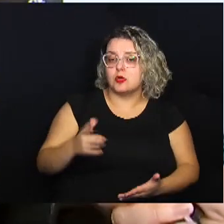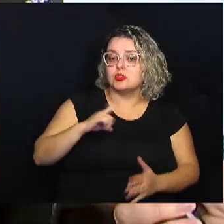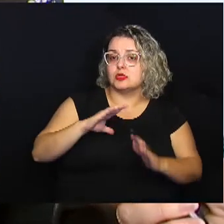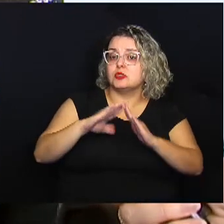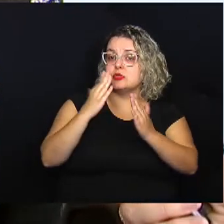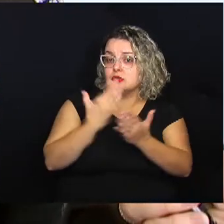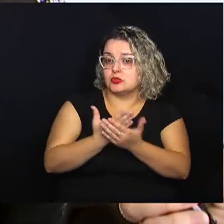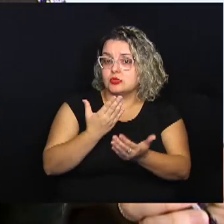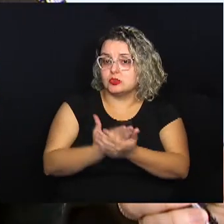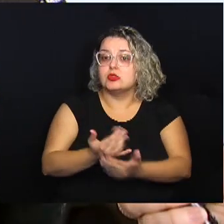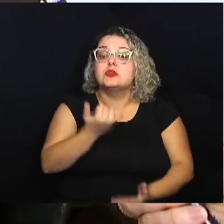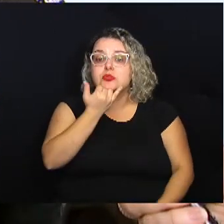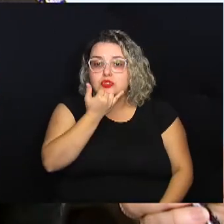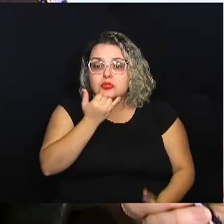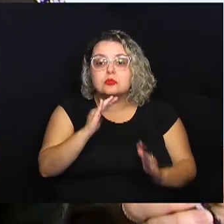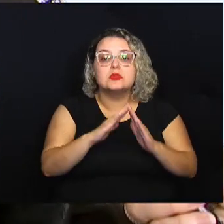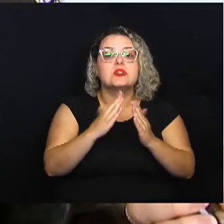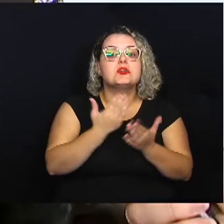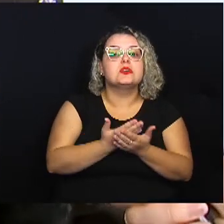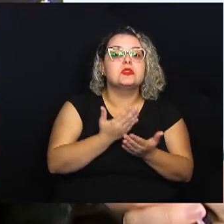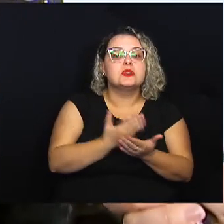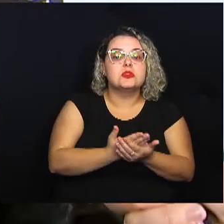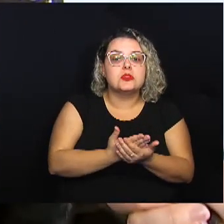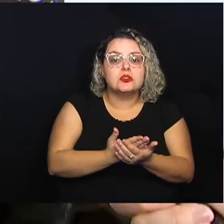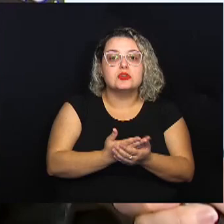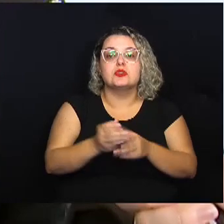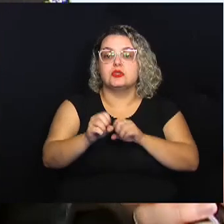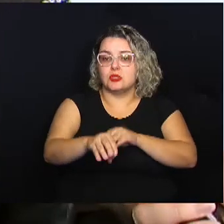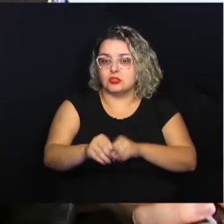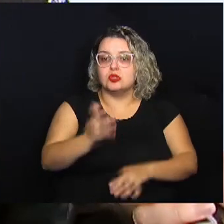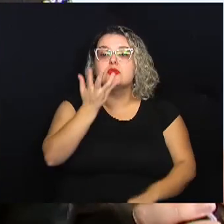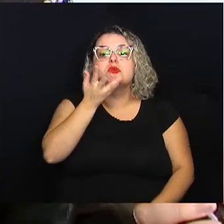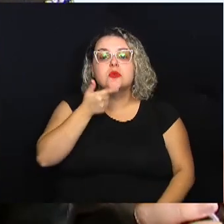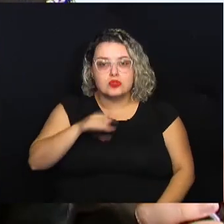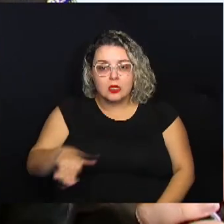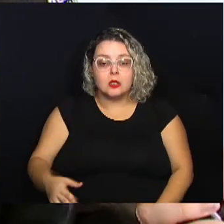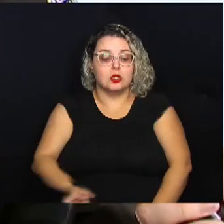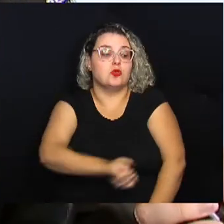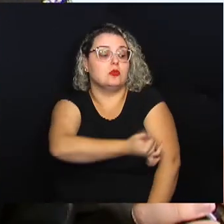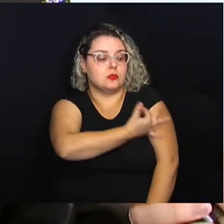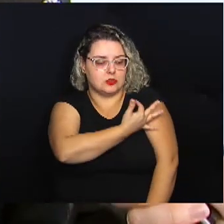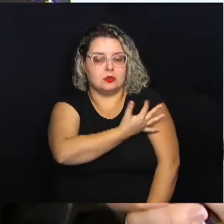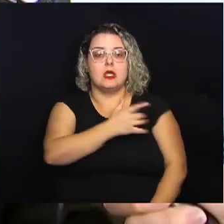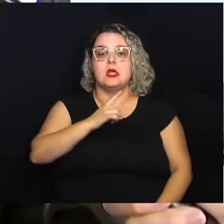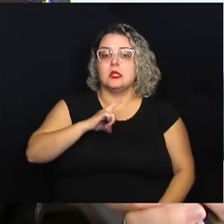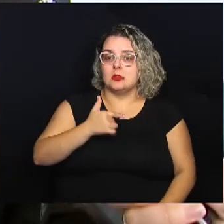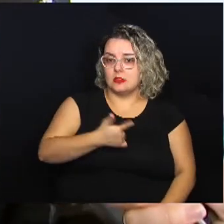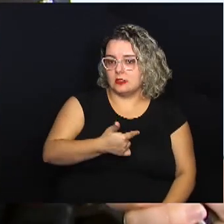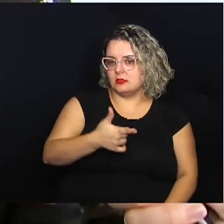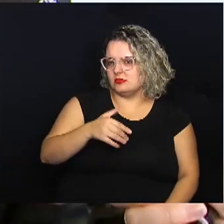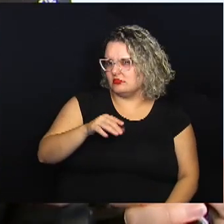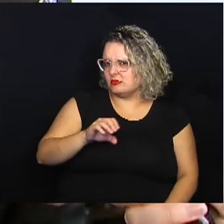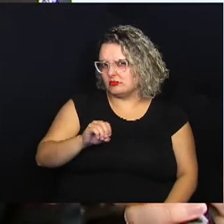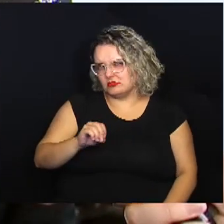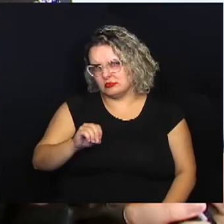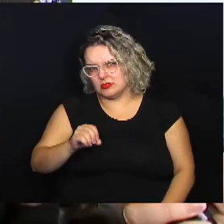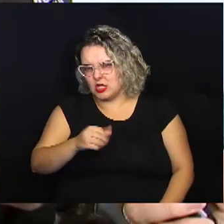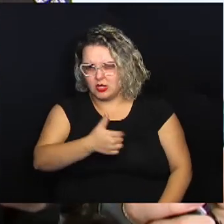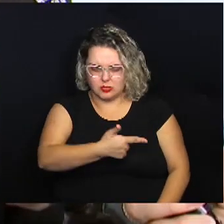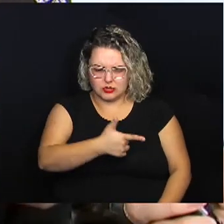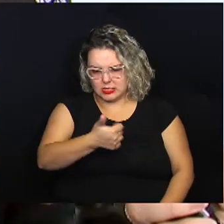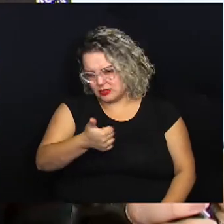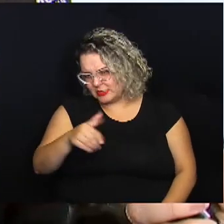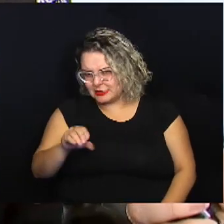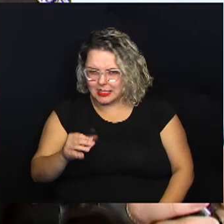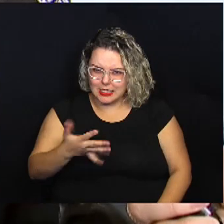municipais, com escolas de educação infantil e ensino fundamental, nós temos 212 escolas. E